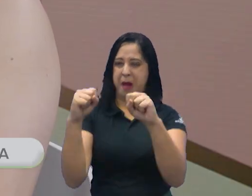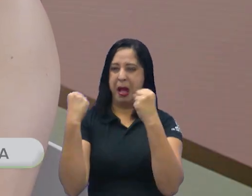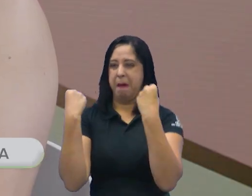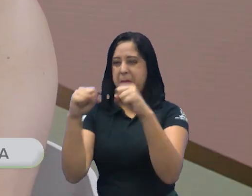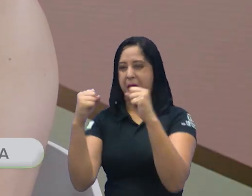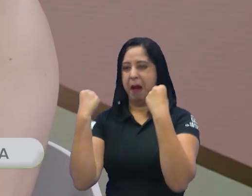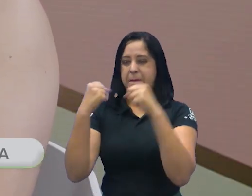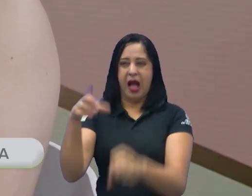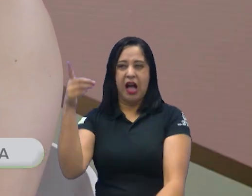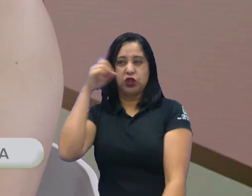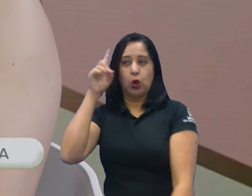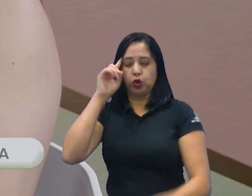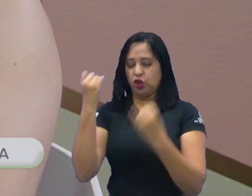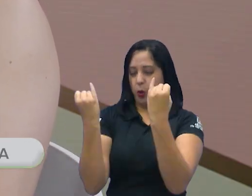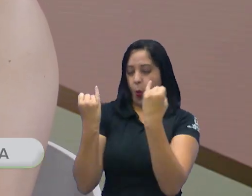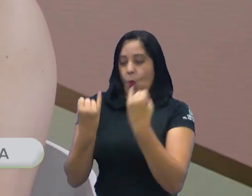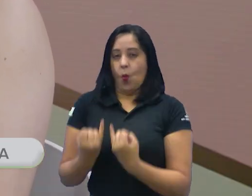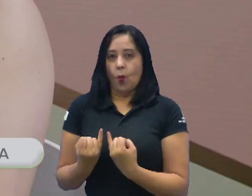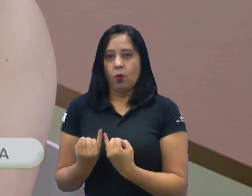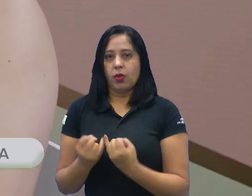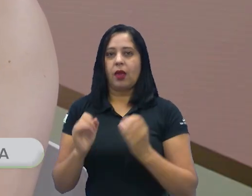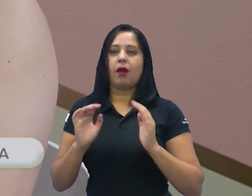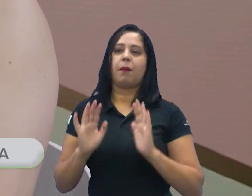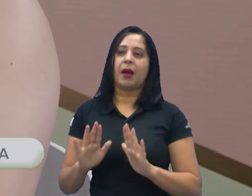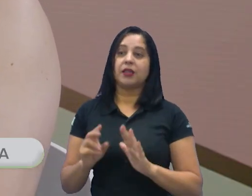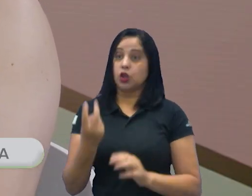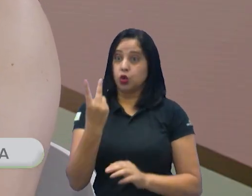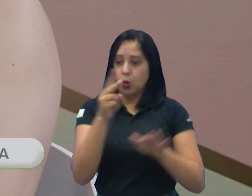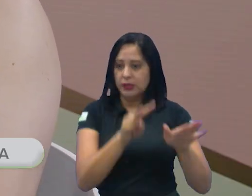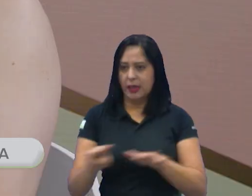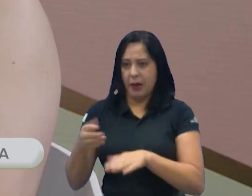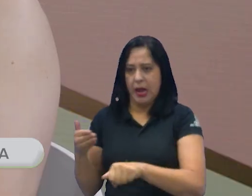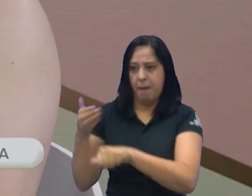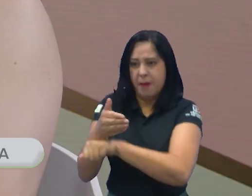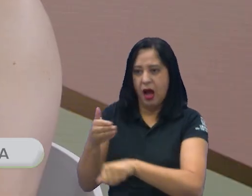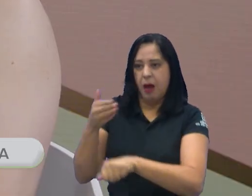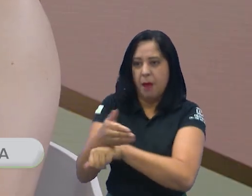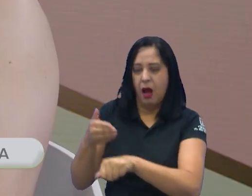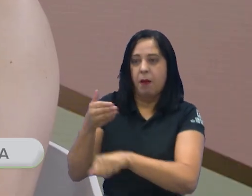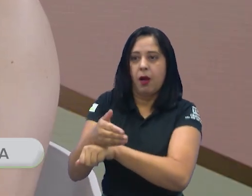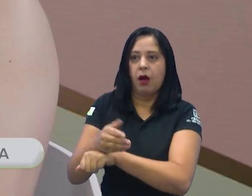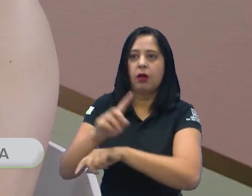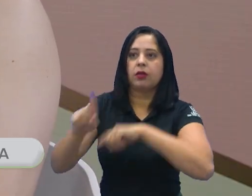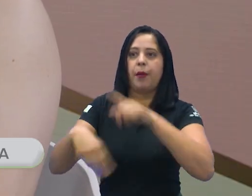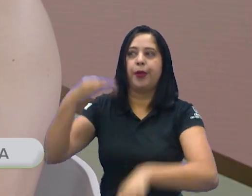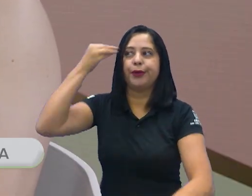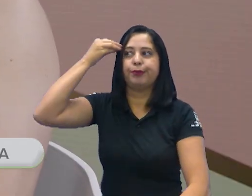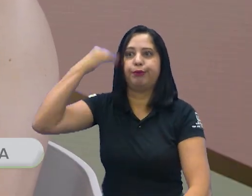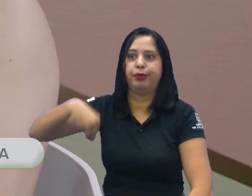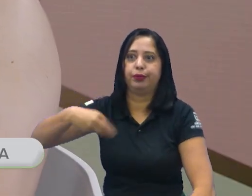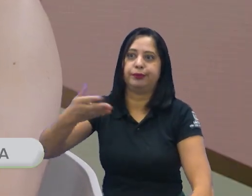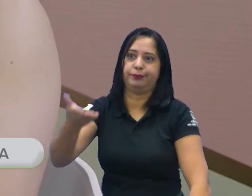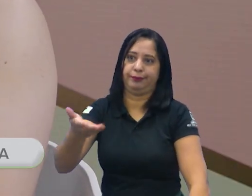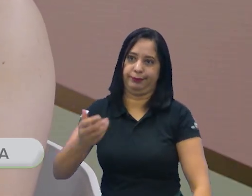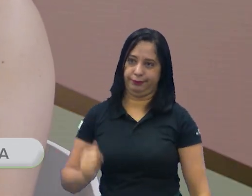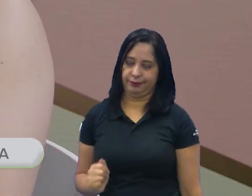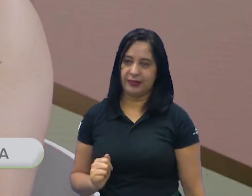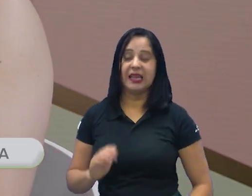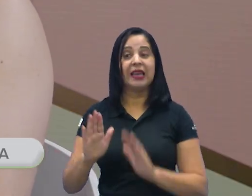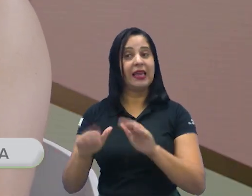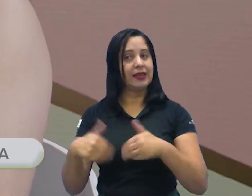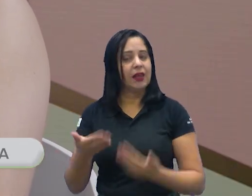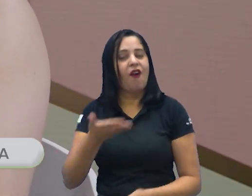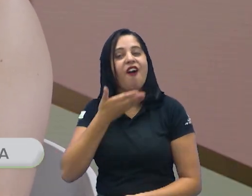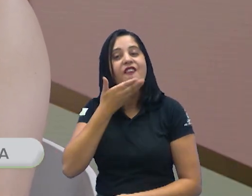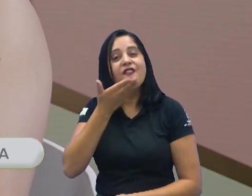para emagrecer. Aí você faz isso por 2 semanas e daqui a pouco já não tem mais tempo para isso. Então é mais fácil a gente